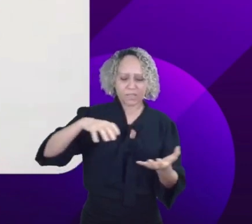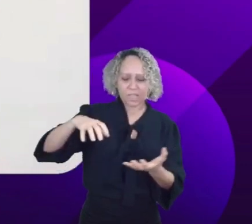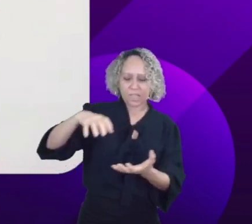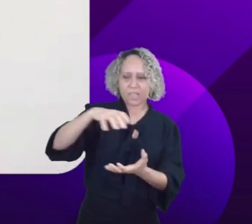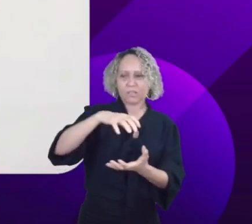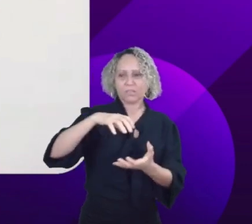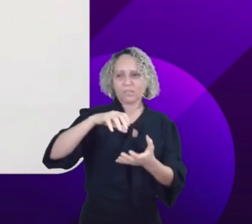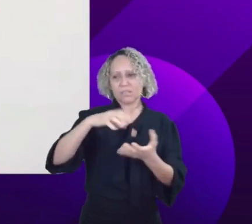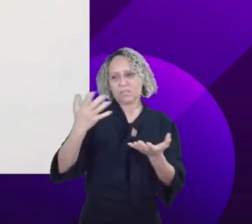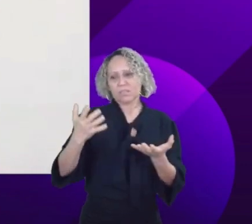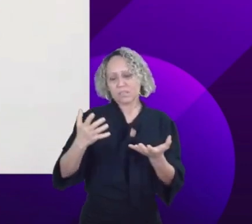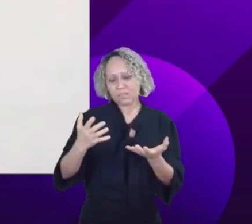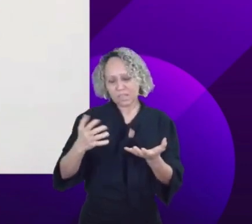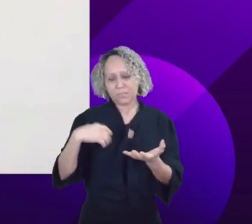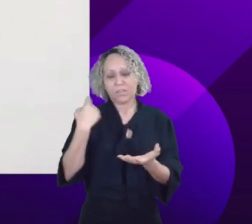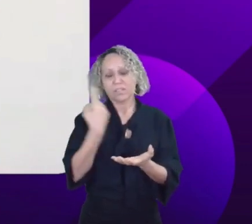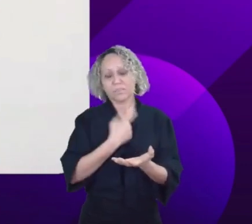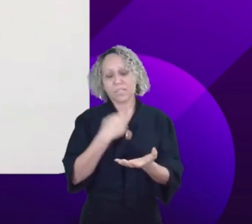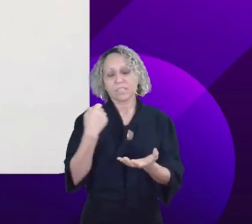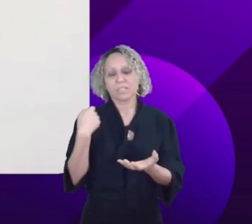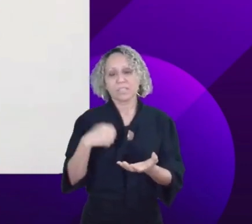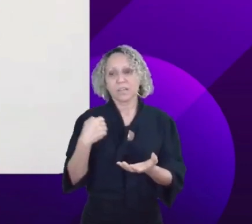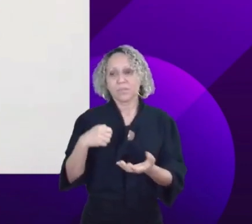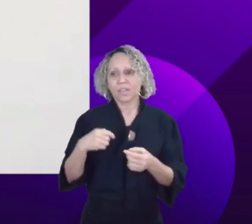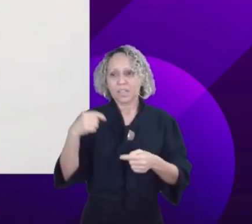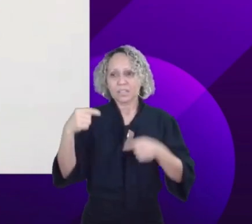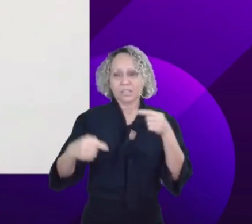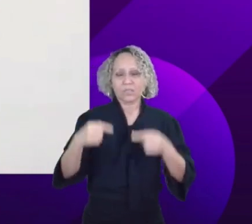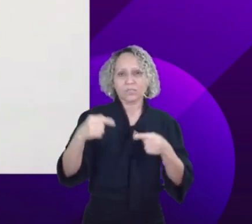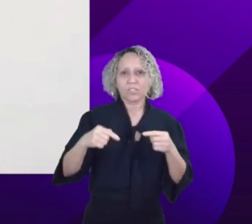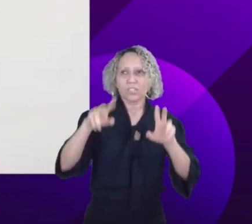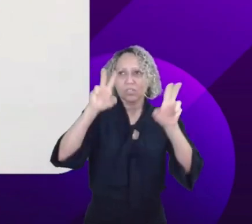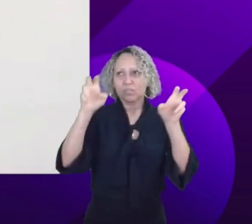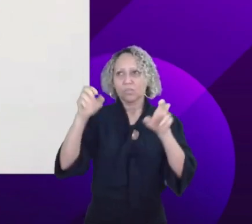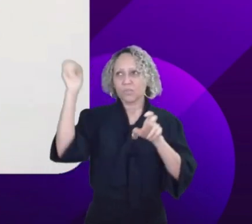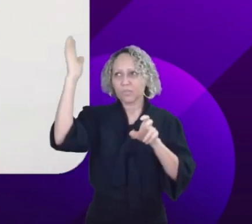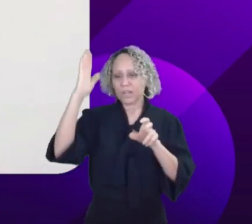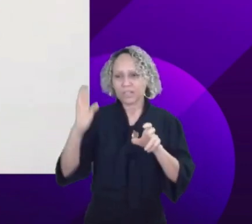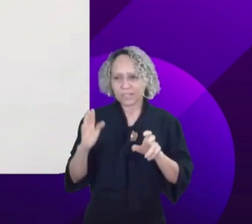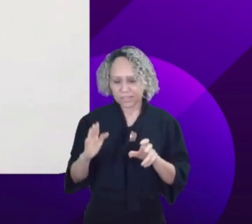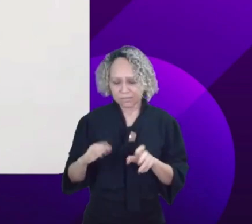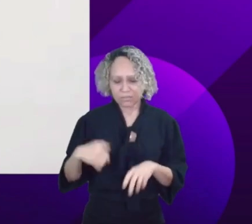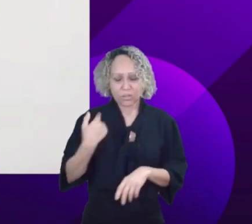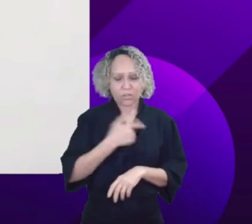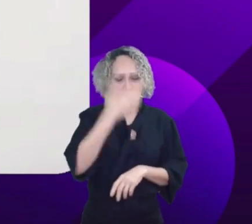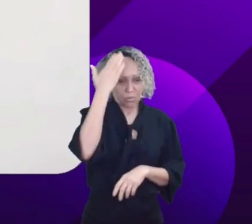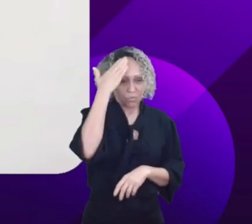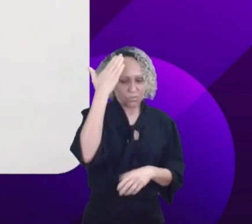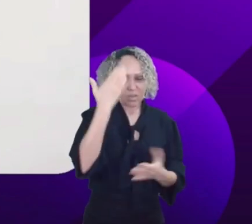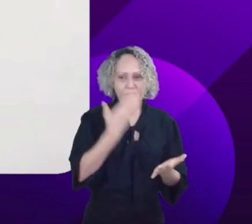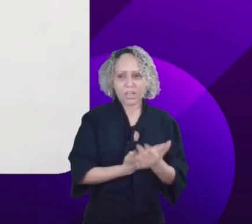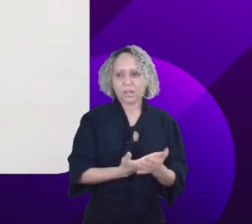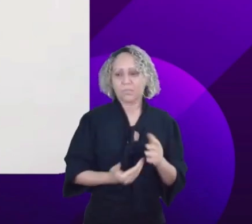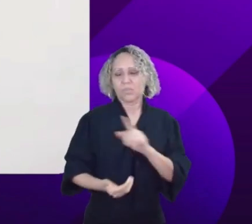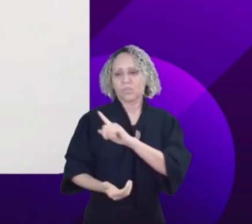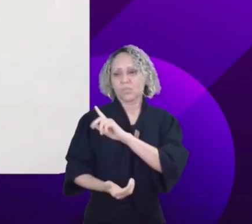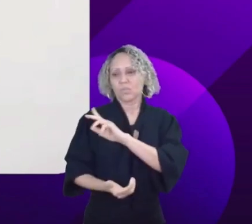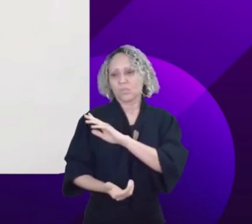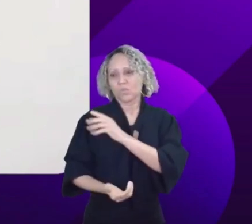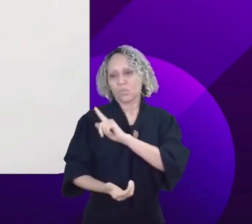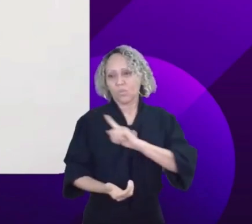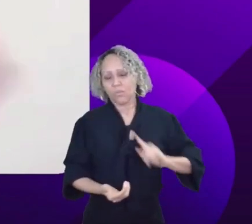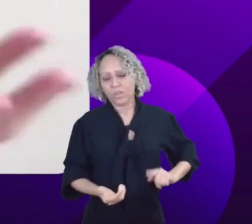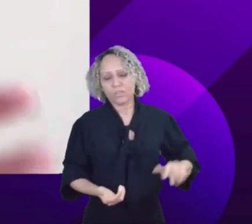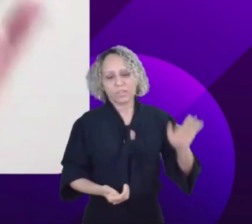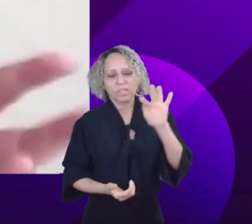essa questão do Brasil como um todo. Mas a gente tem confiança aí no nosso governo, né, na ministra Marina Silva e que tem,